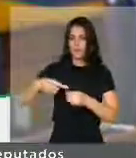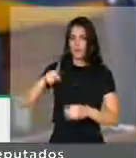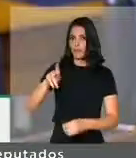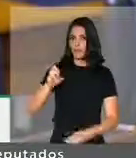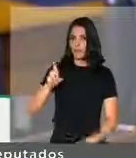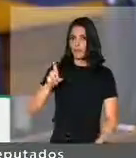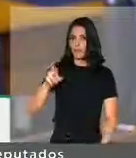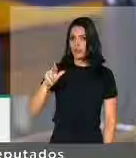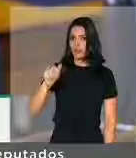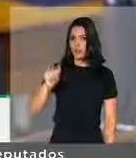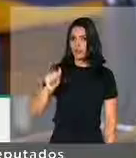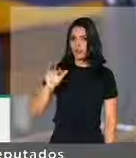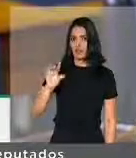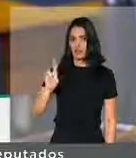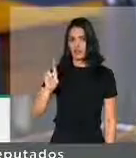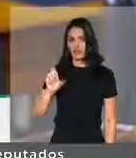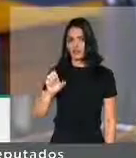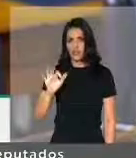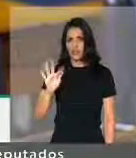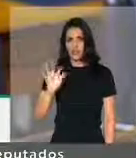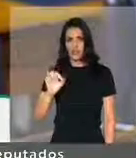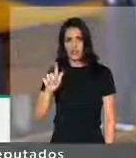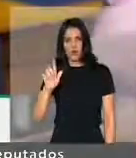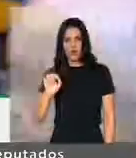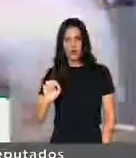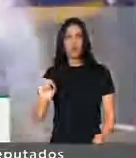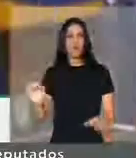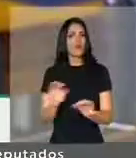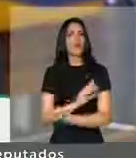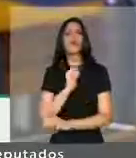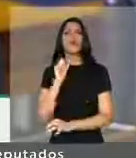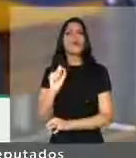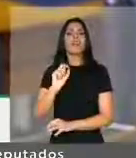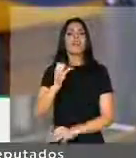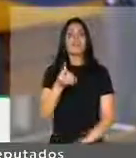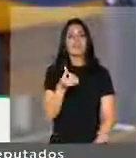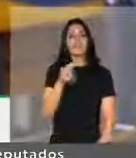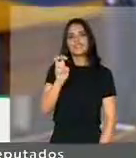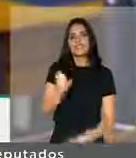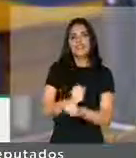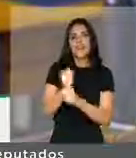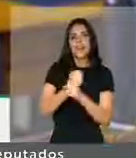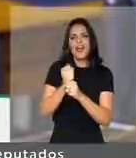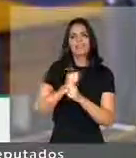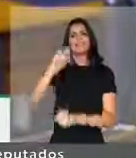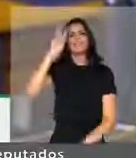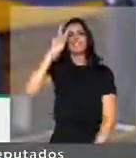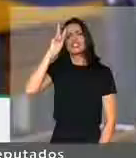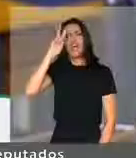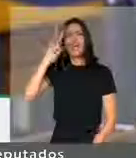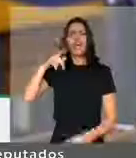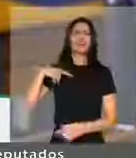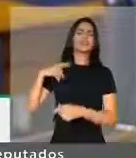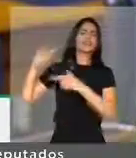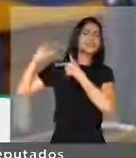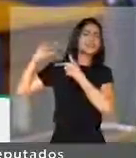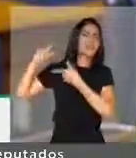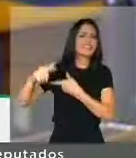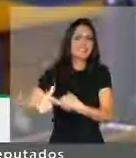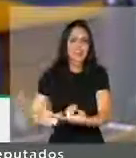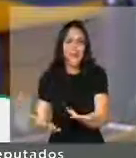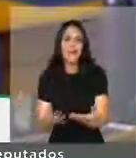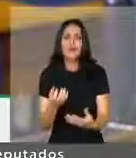completou 65 anos de história, tradição e muita coisa boa para contar. E a gestão do prefeito